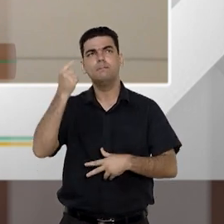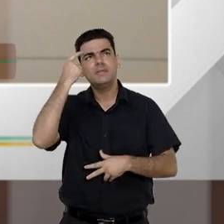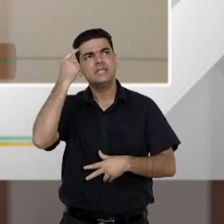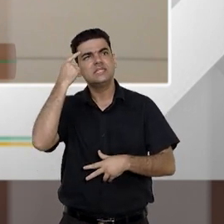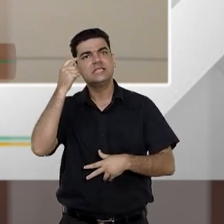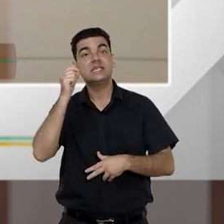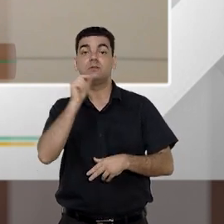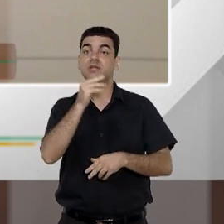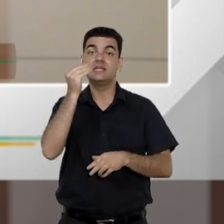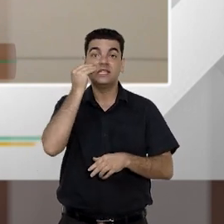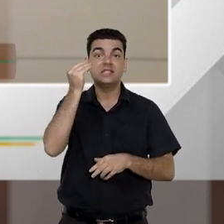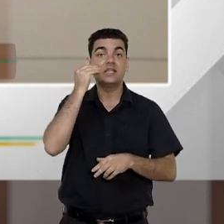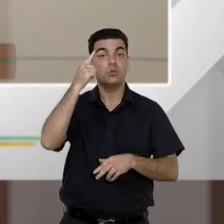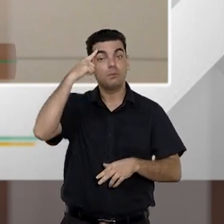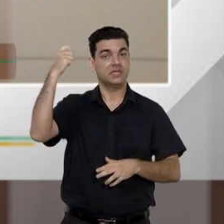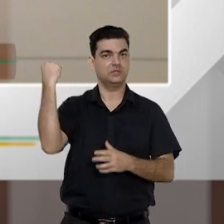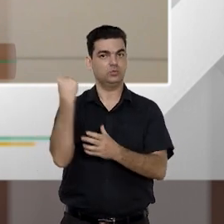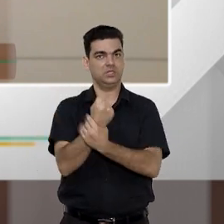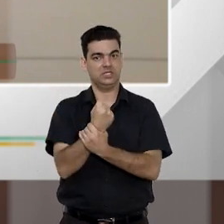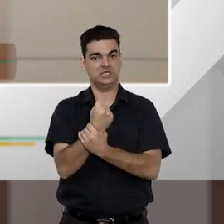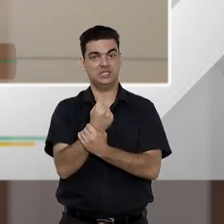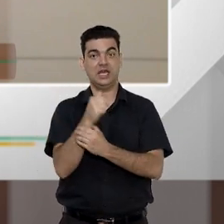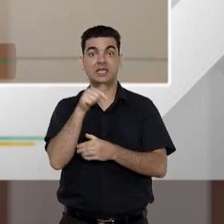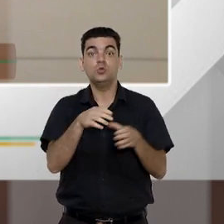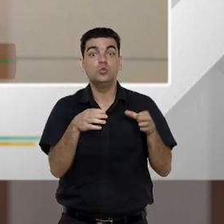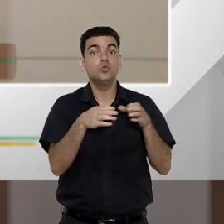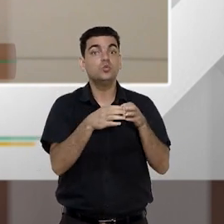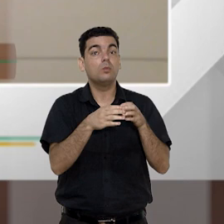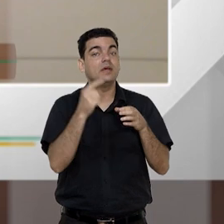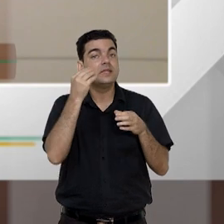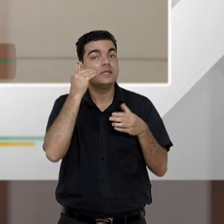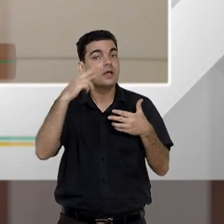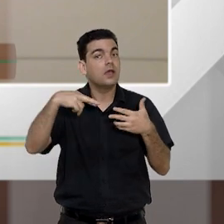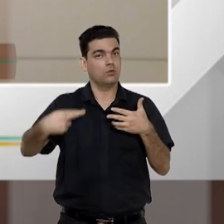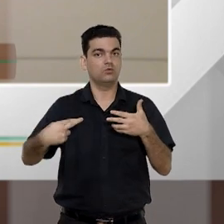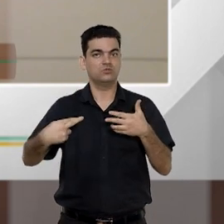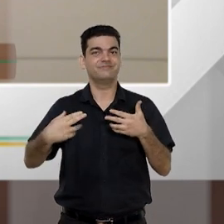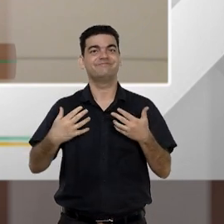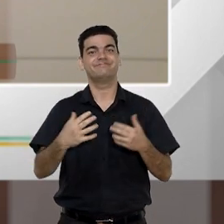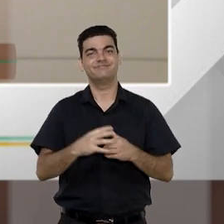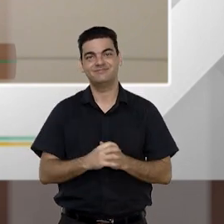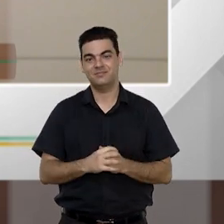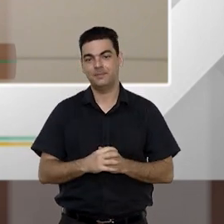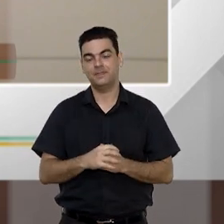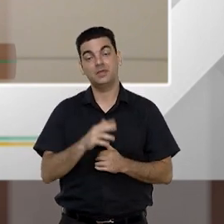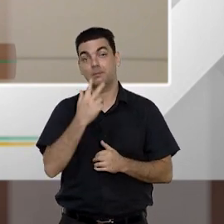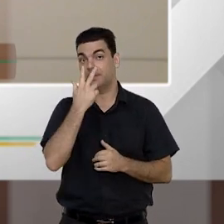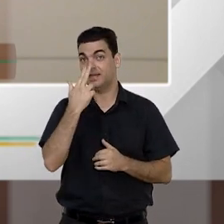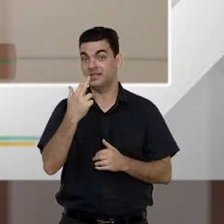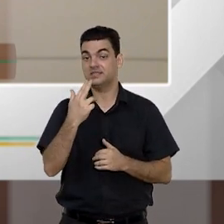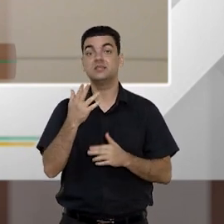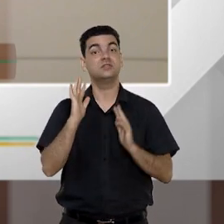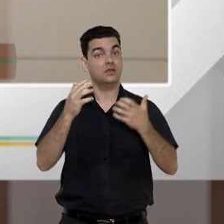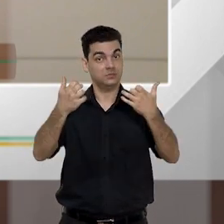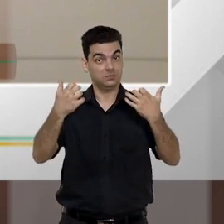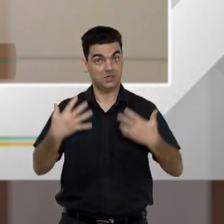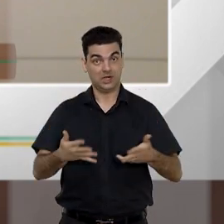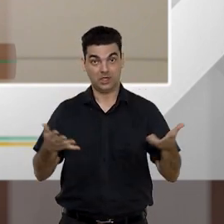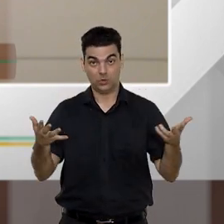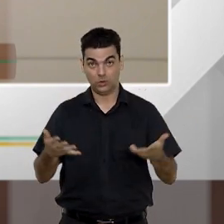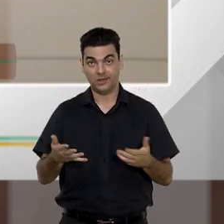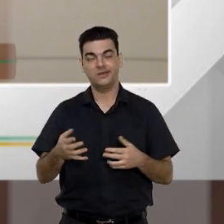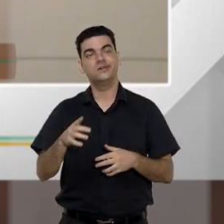jurisprudência sinaliza a possibilidade da impetração de um mandado de segurança na turma recursal. O único cuidado é que, como foi